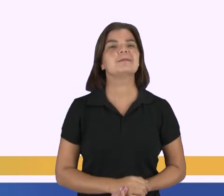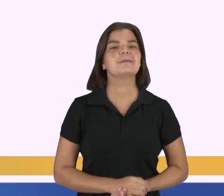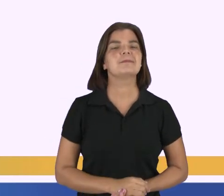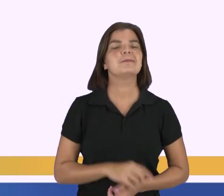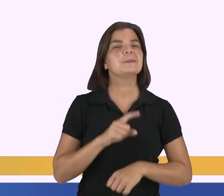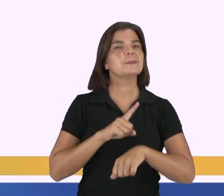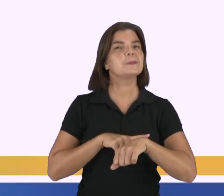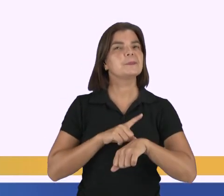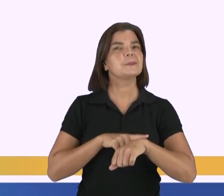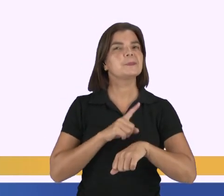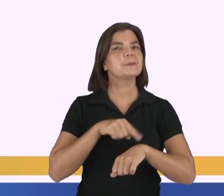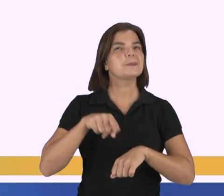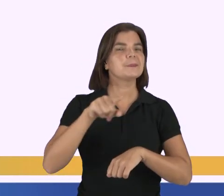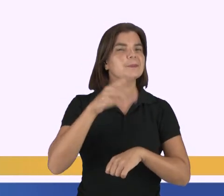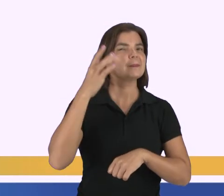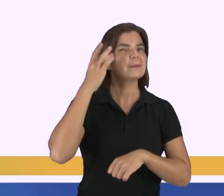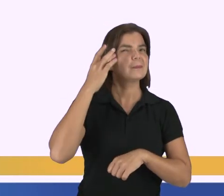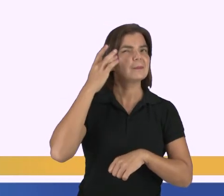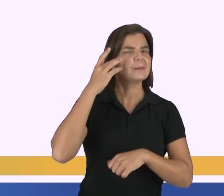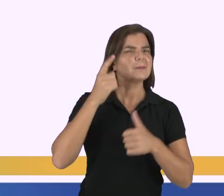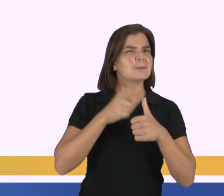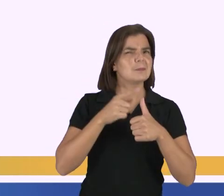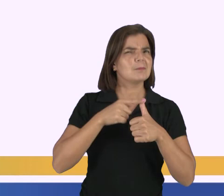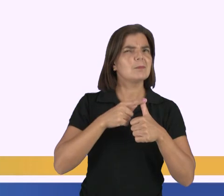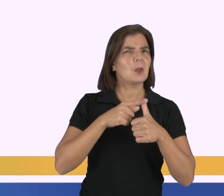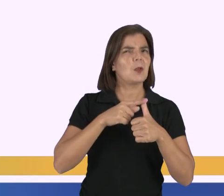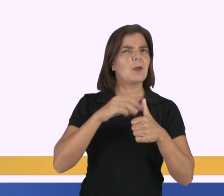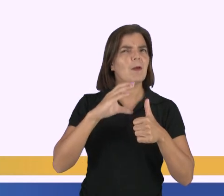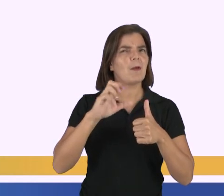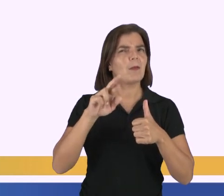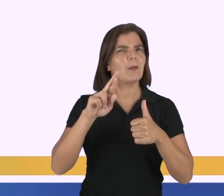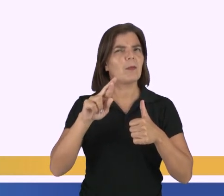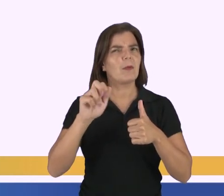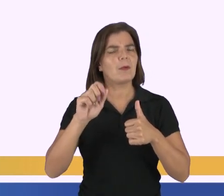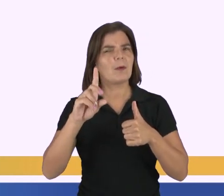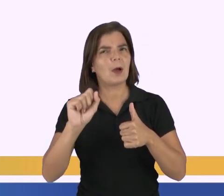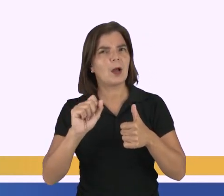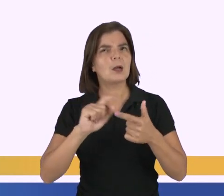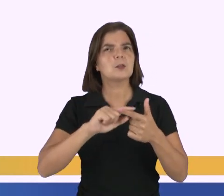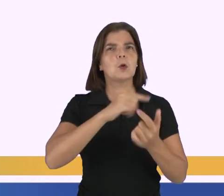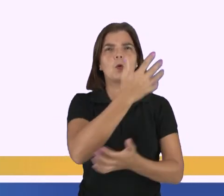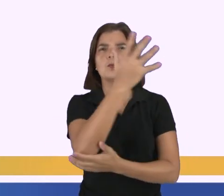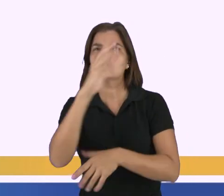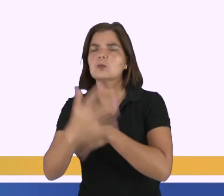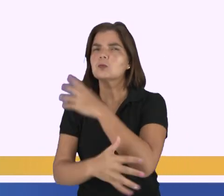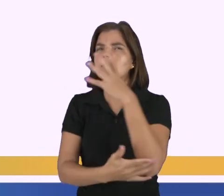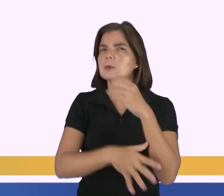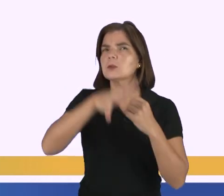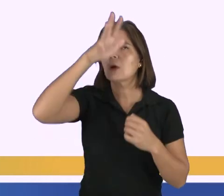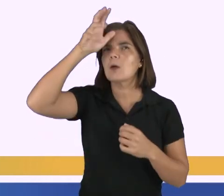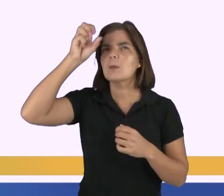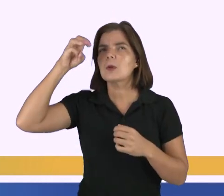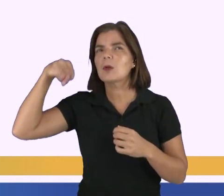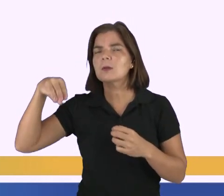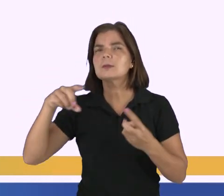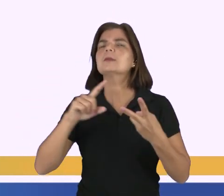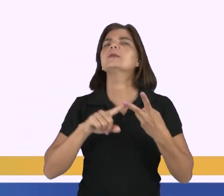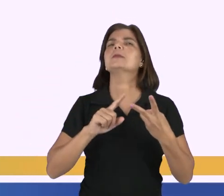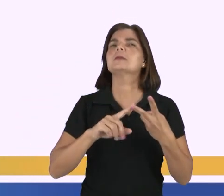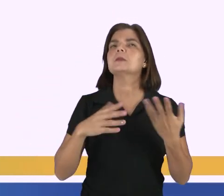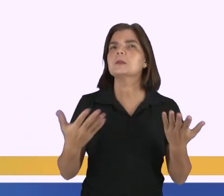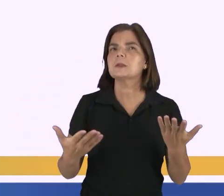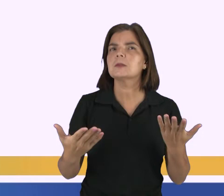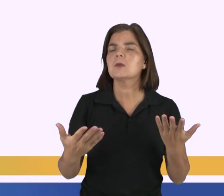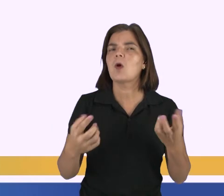dar um tempinho para você. Será que a primeira é cerrado, é floresta amazônica ou é caatinga? E a segunda?